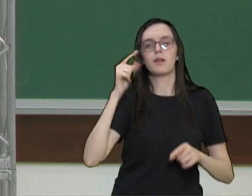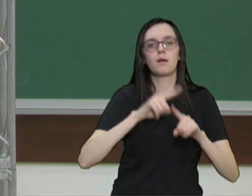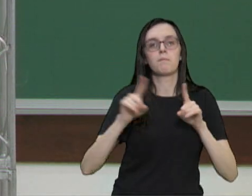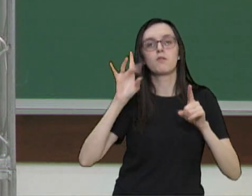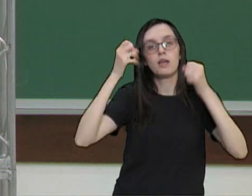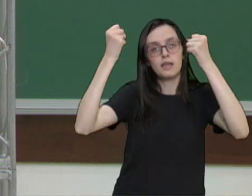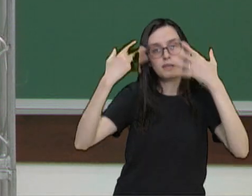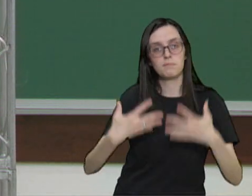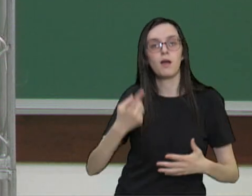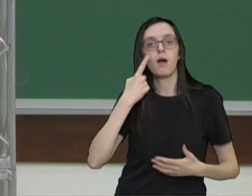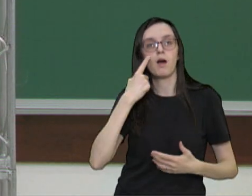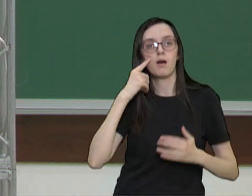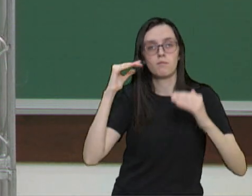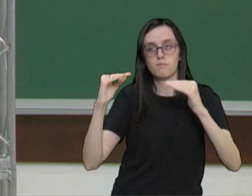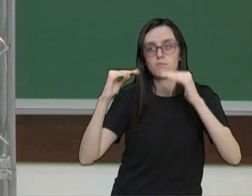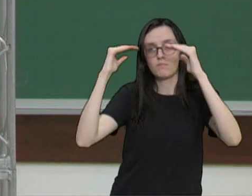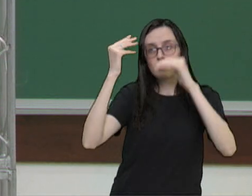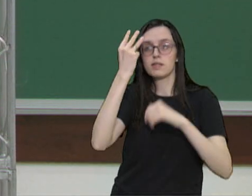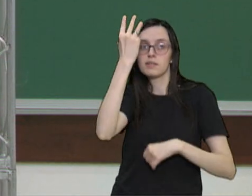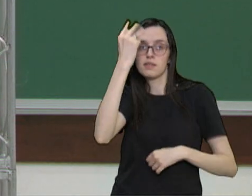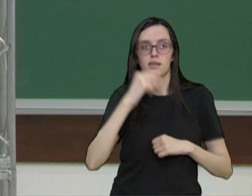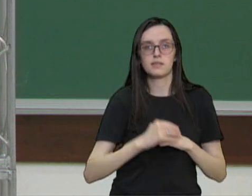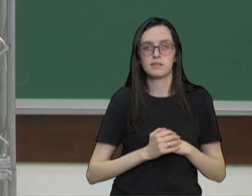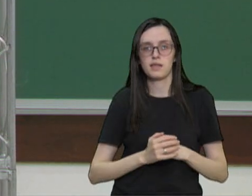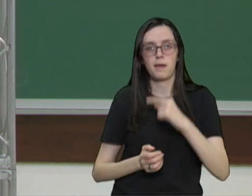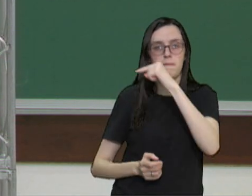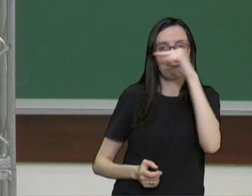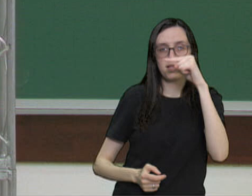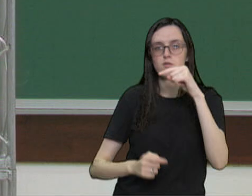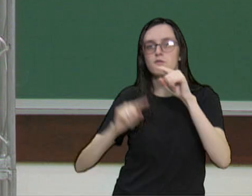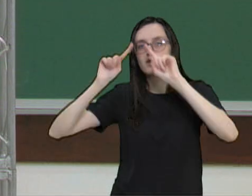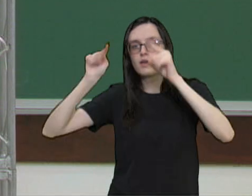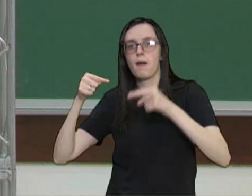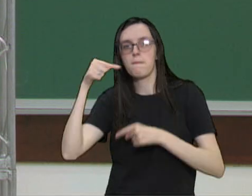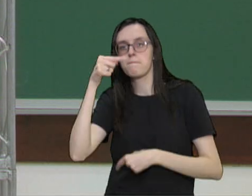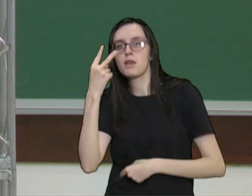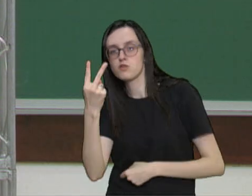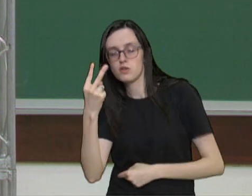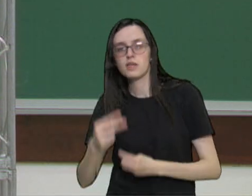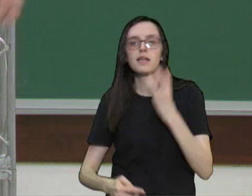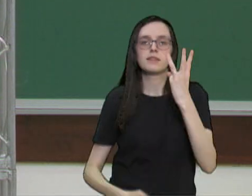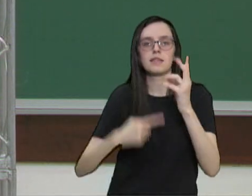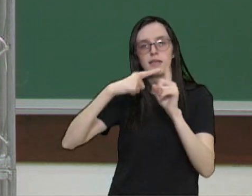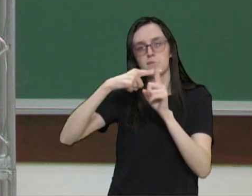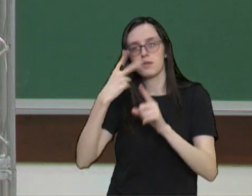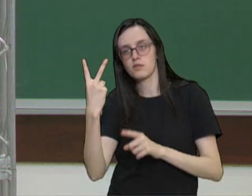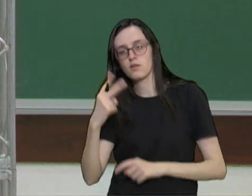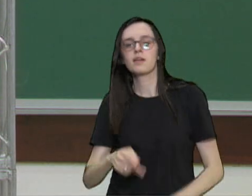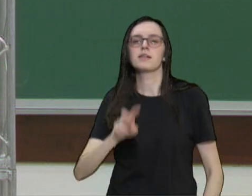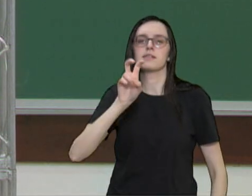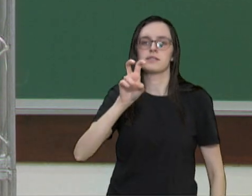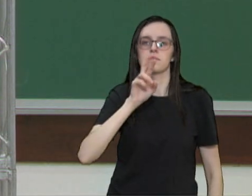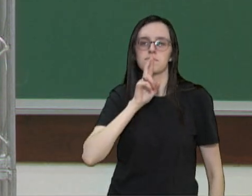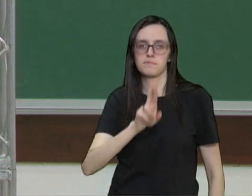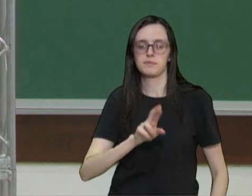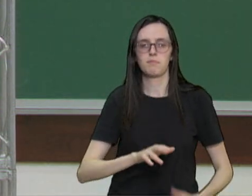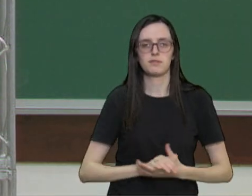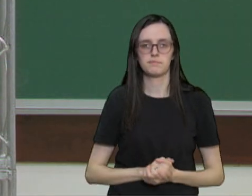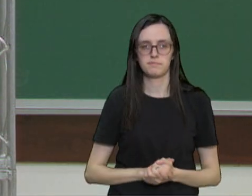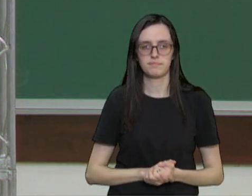ó, o número de cima é 3, menos da regra menos 2, então fica 3 menos menos 2, que dá menos 5